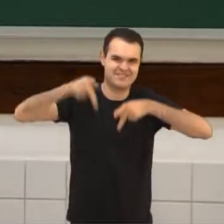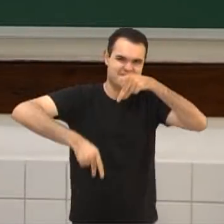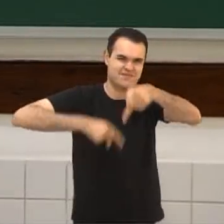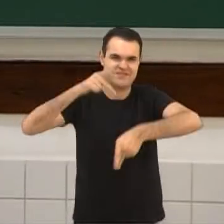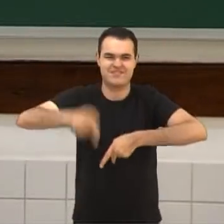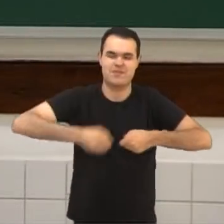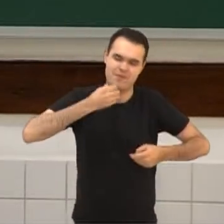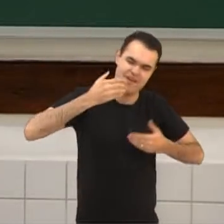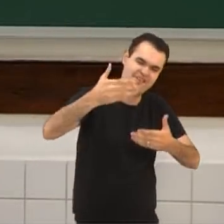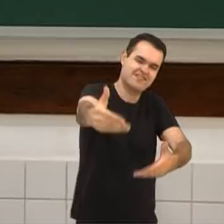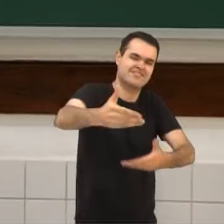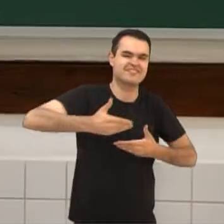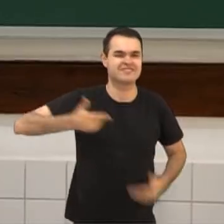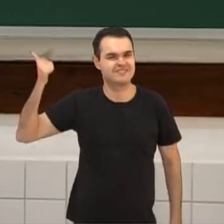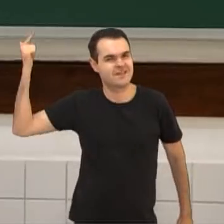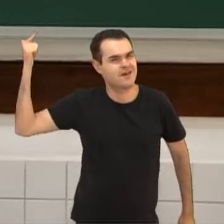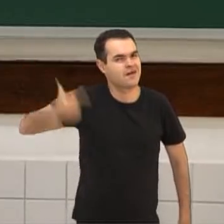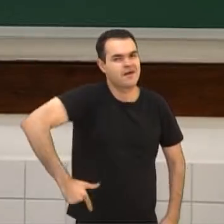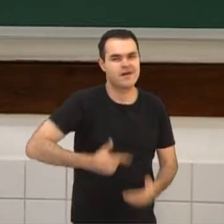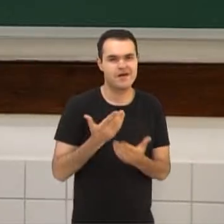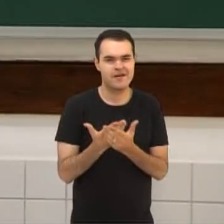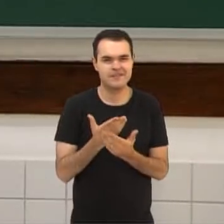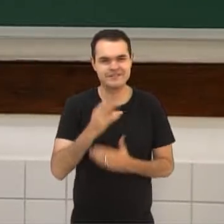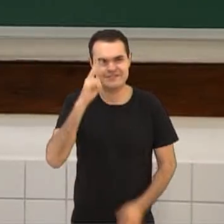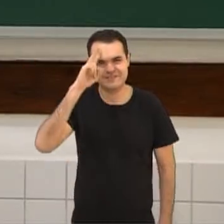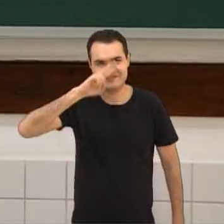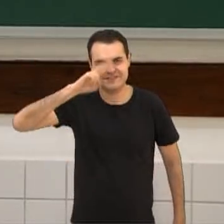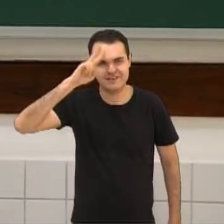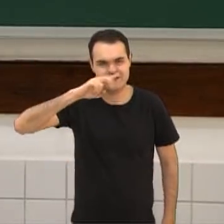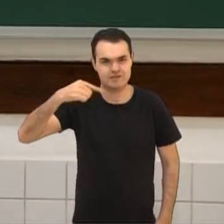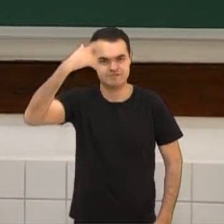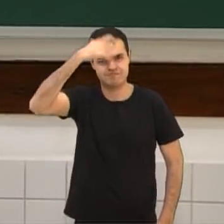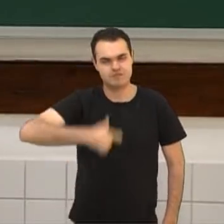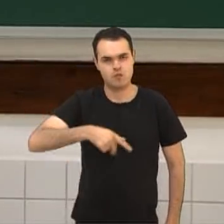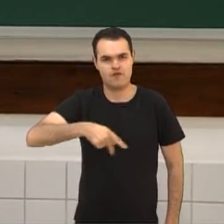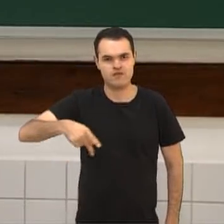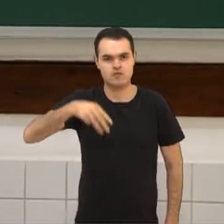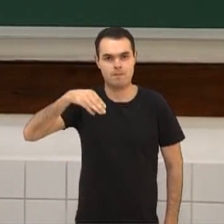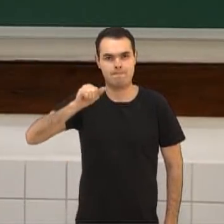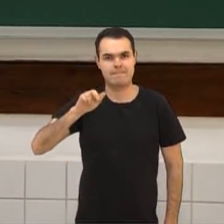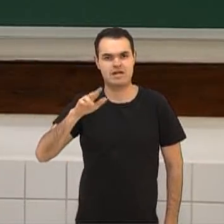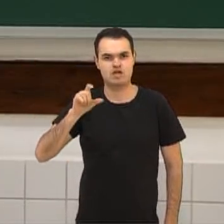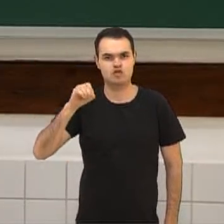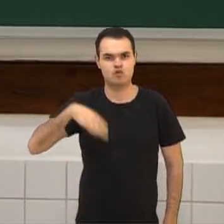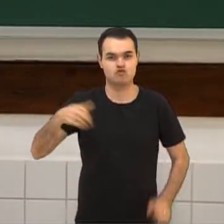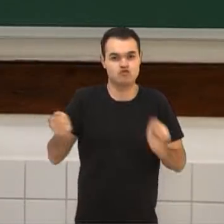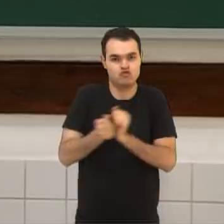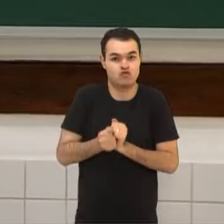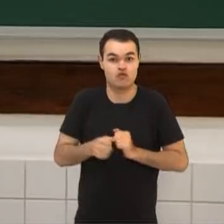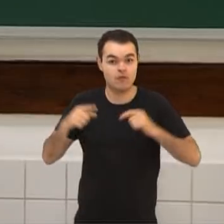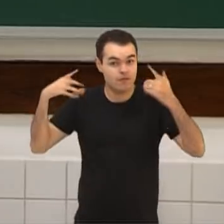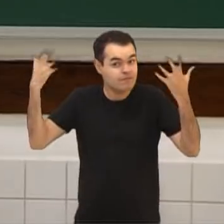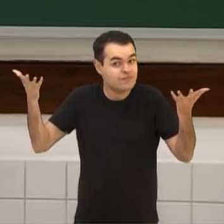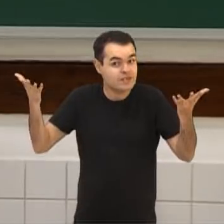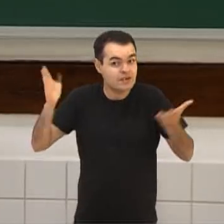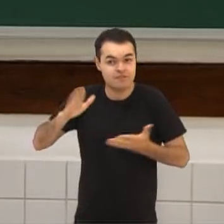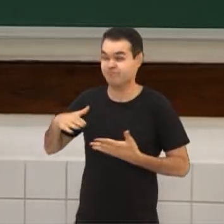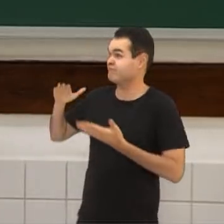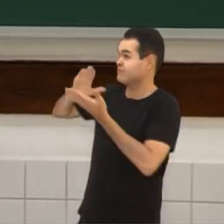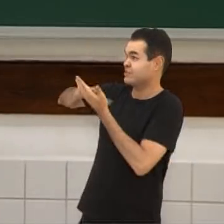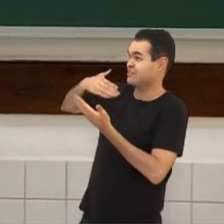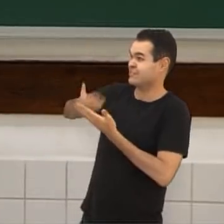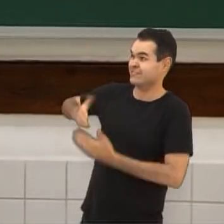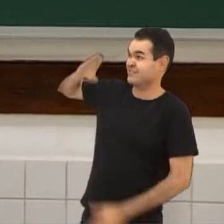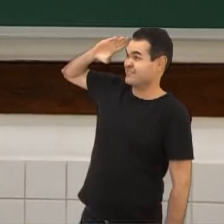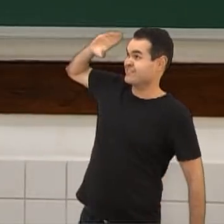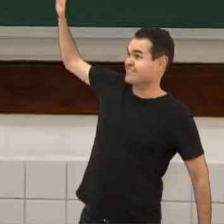povo! Bem-vindos a mais uma aula de História. Eu sou o professor Marlon, junto comigo, com você nessa aula, o Luiz.